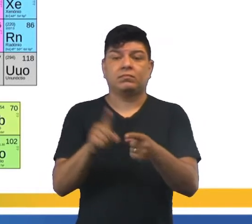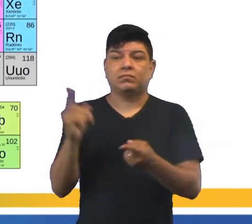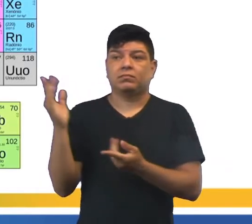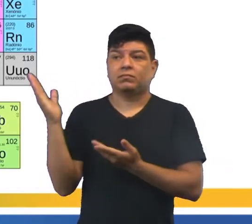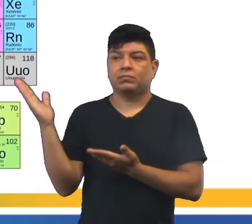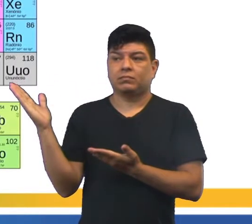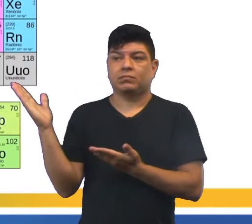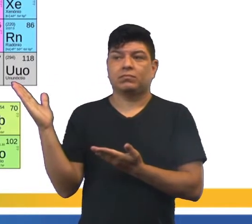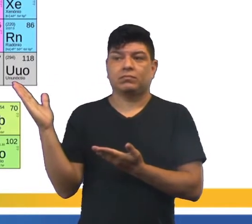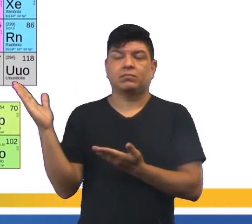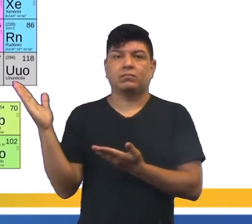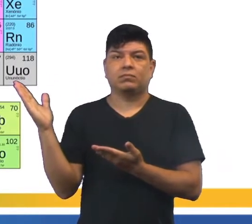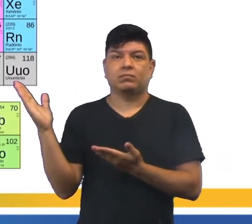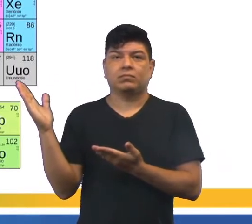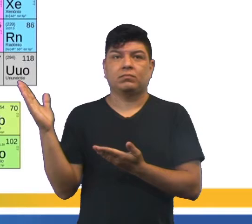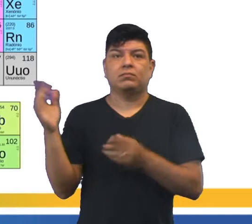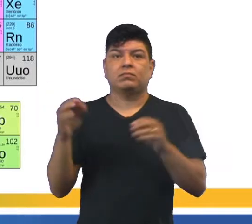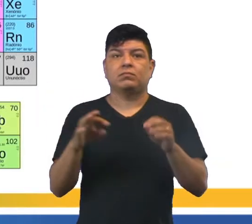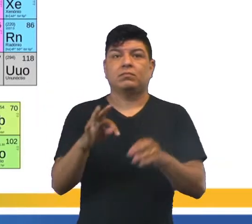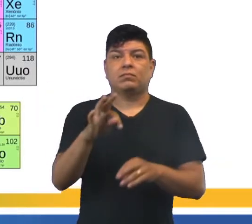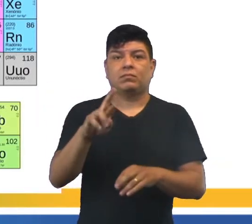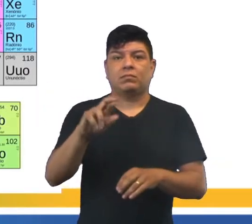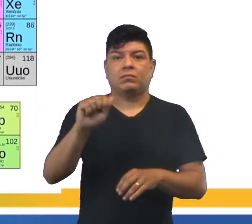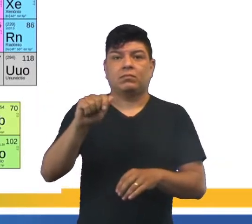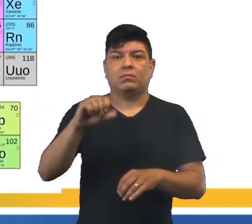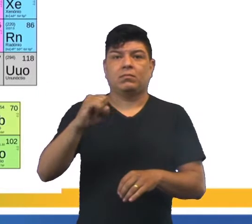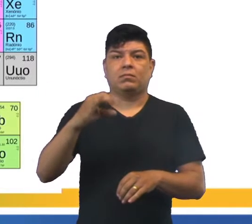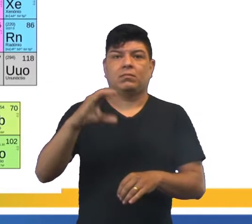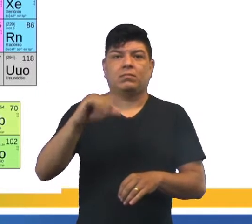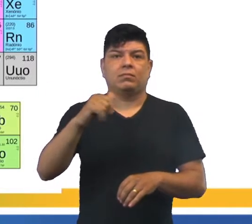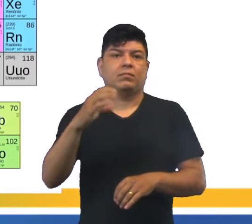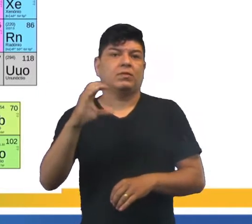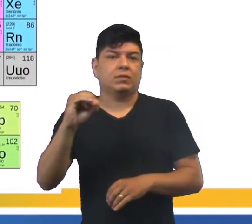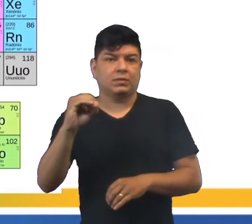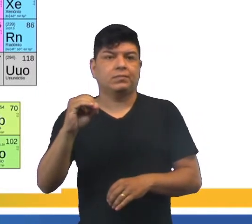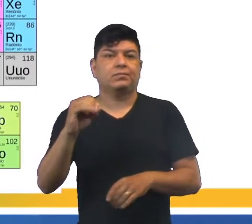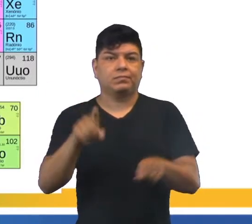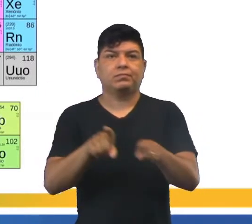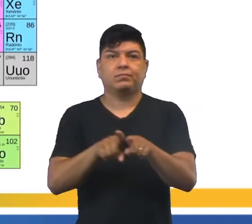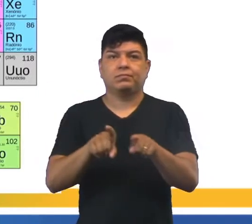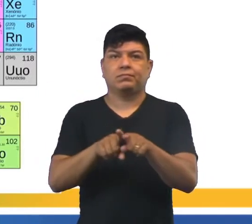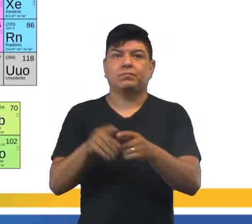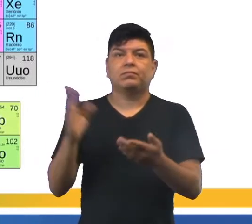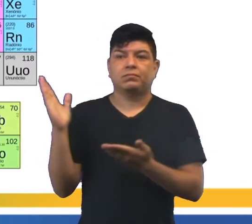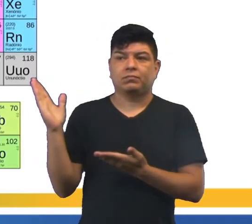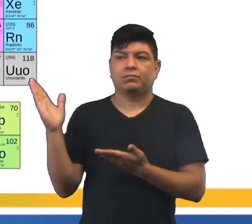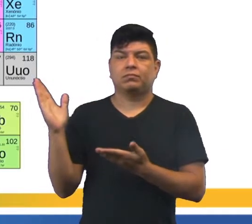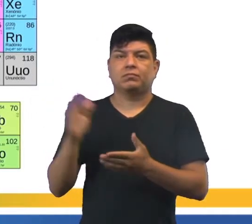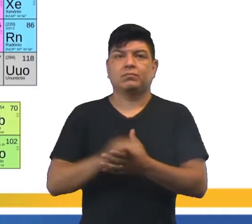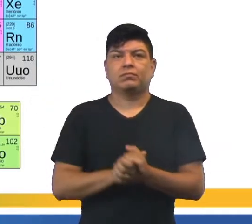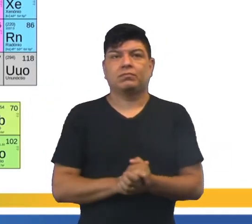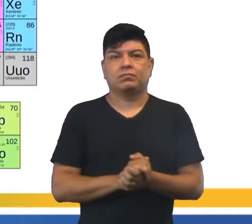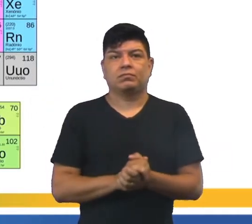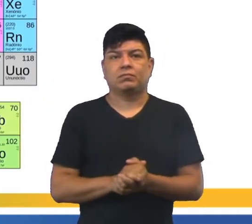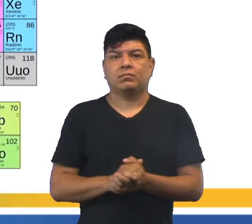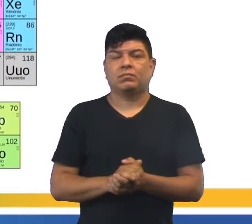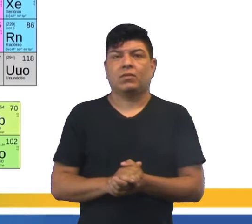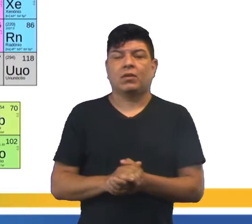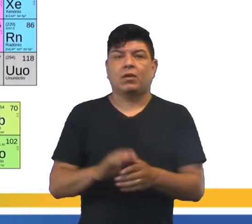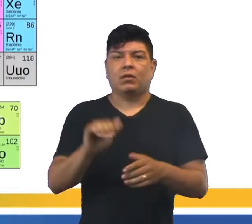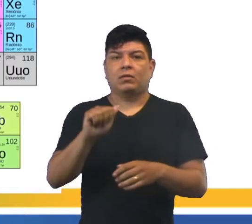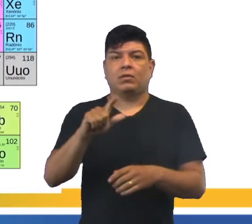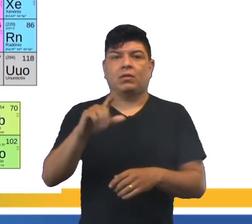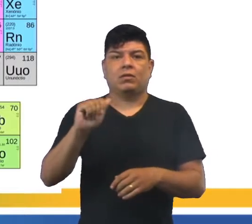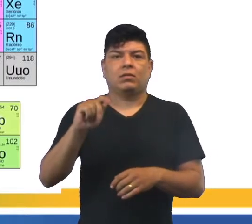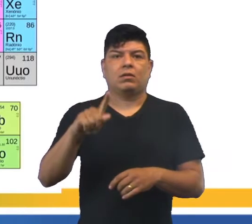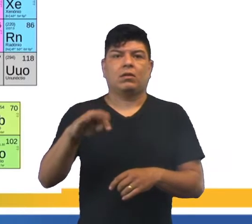né, os metais de transição e os metais representativos, né? Bem, os metais alcalinos e de